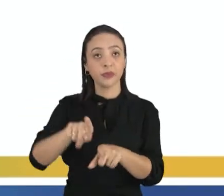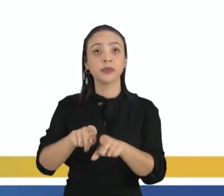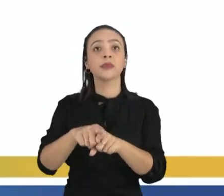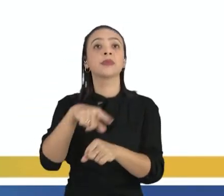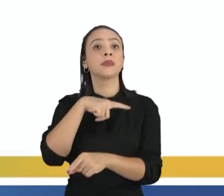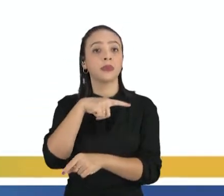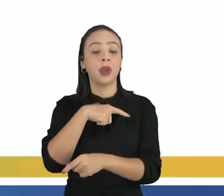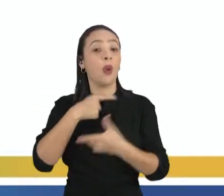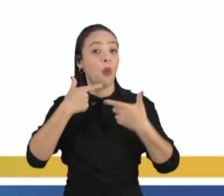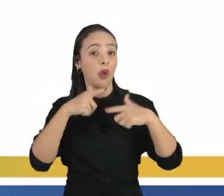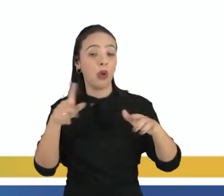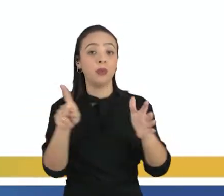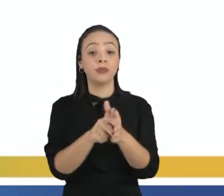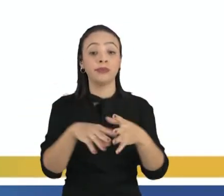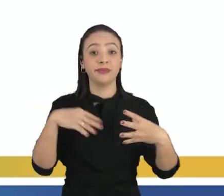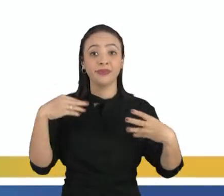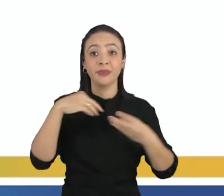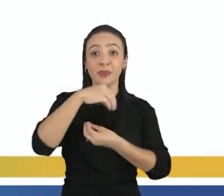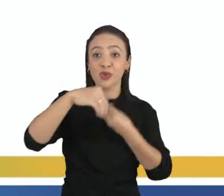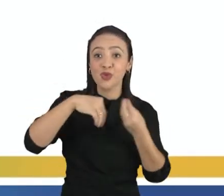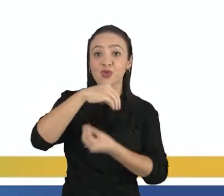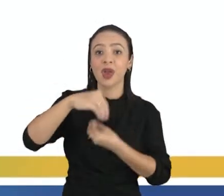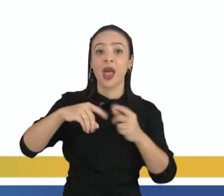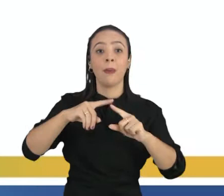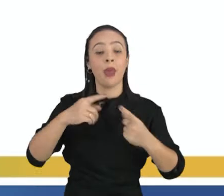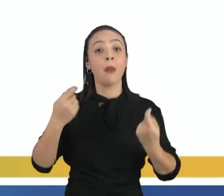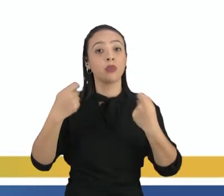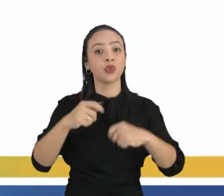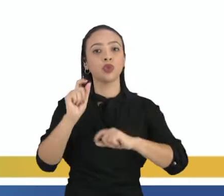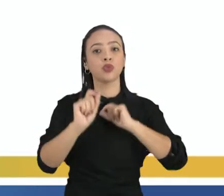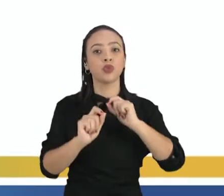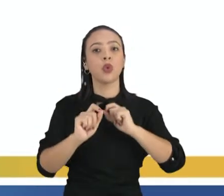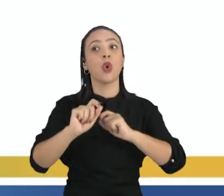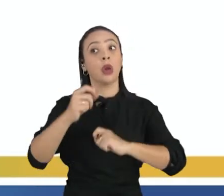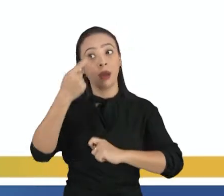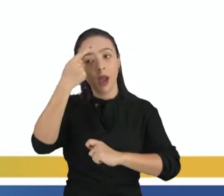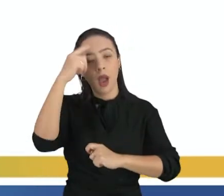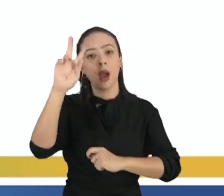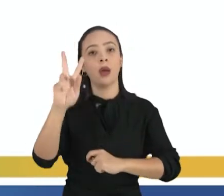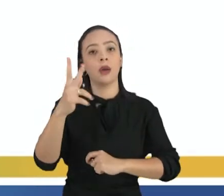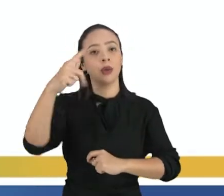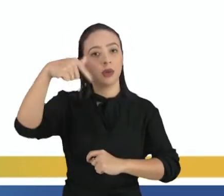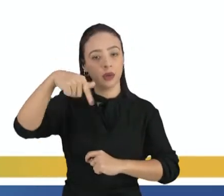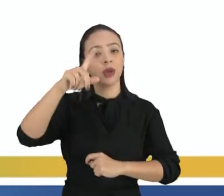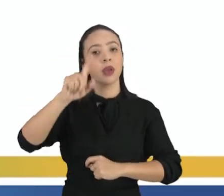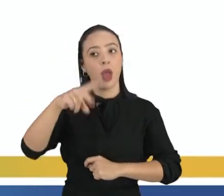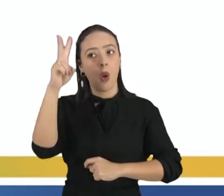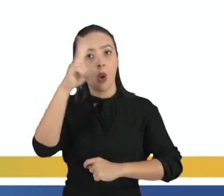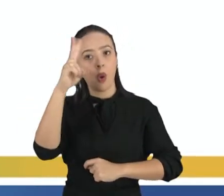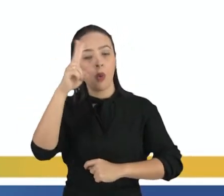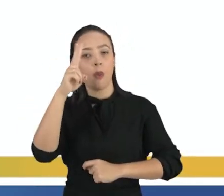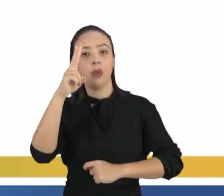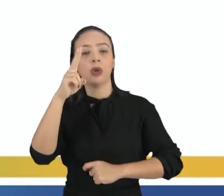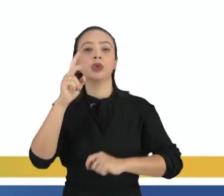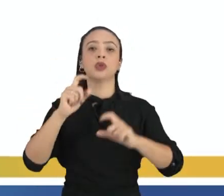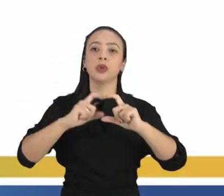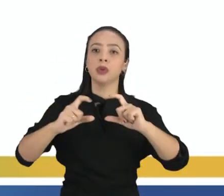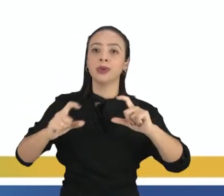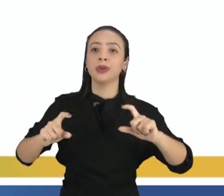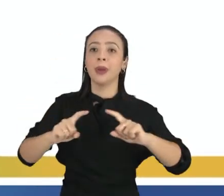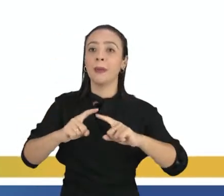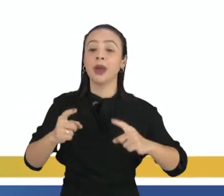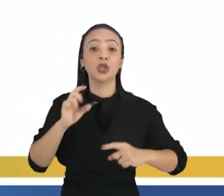tem essa linguagem mista. Porém, eu posso fazer uma HQ, uma história em quadrinhos, somente com linguagem não